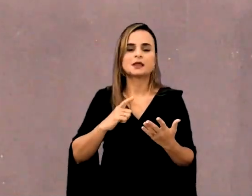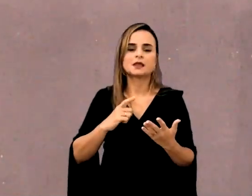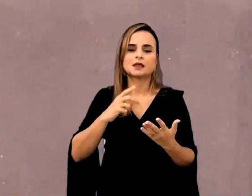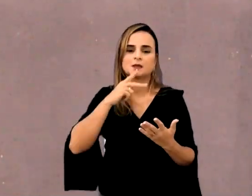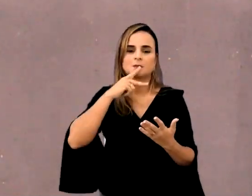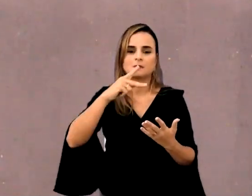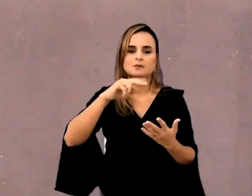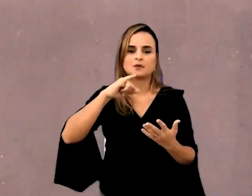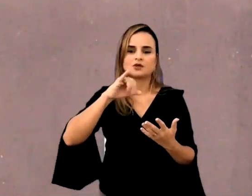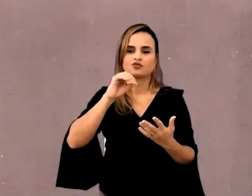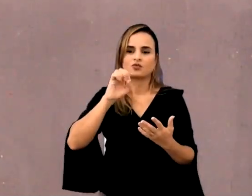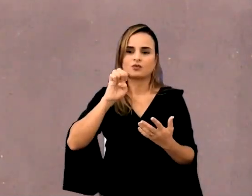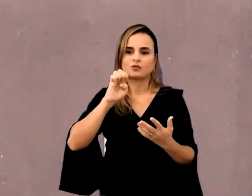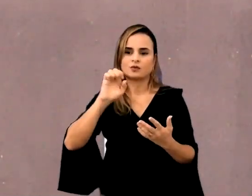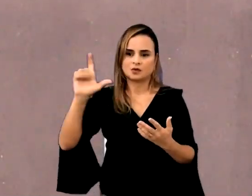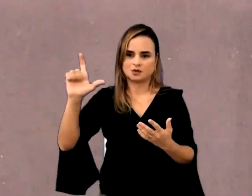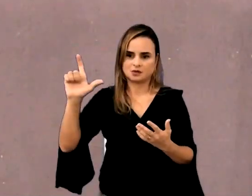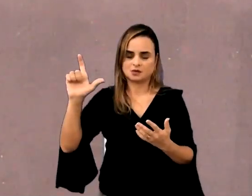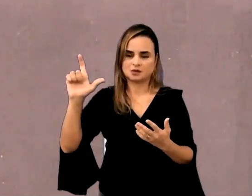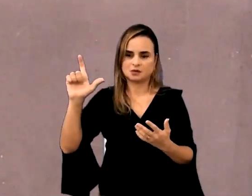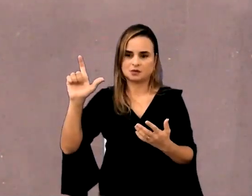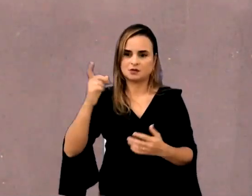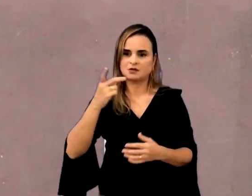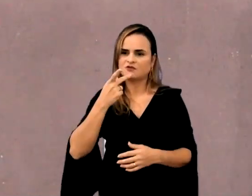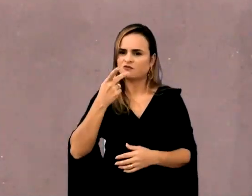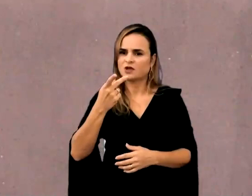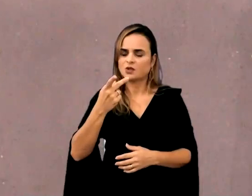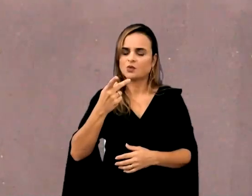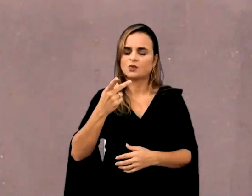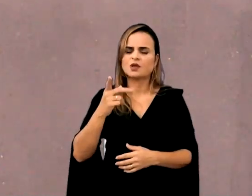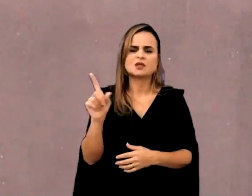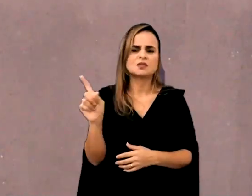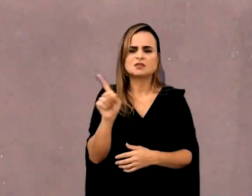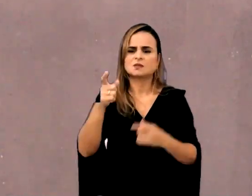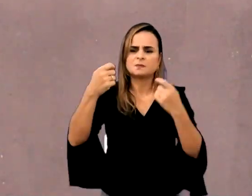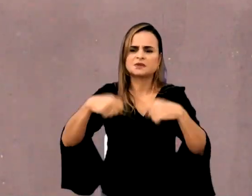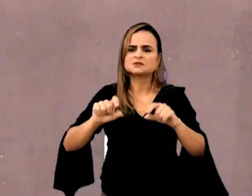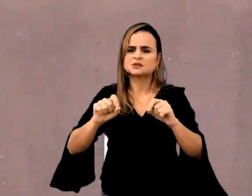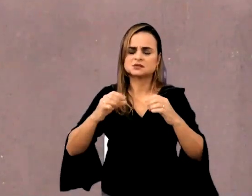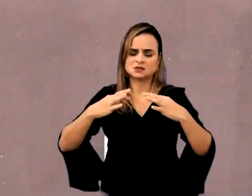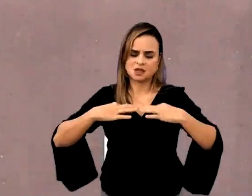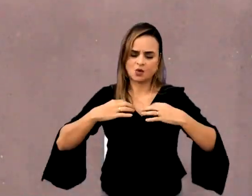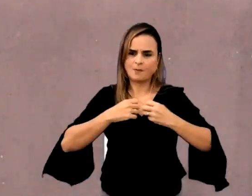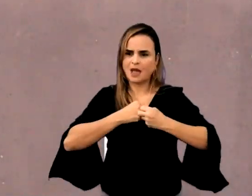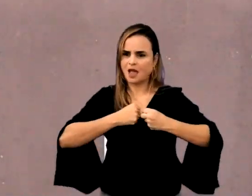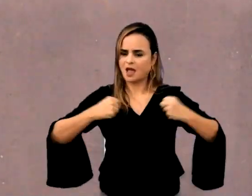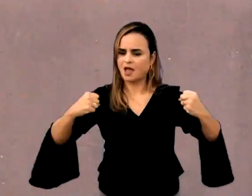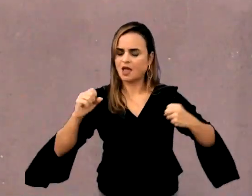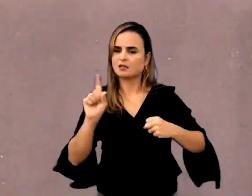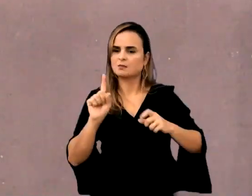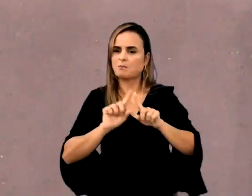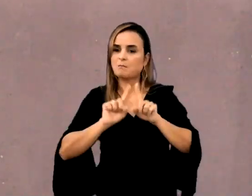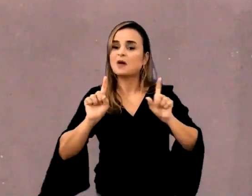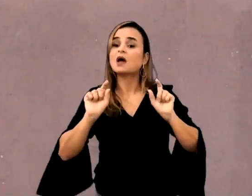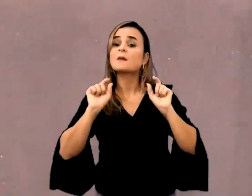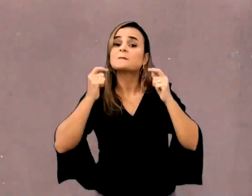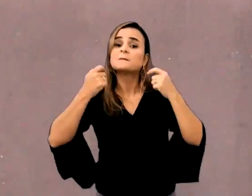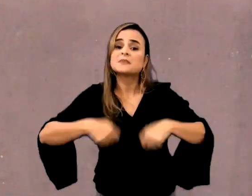fala: meu povo precisa não rasgar as vestes, mas sim o quê? O